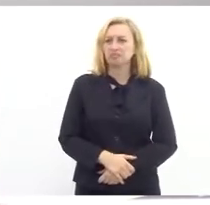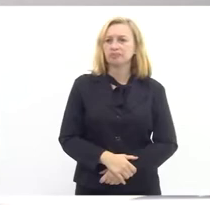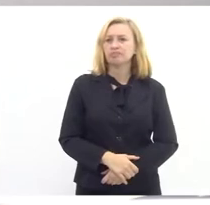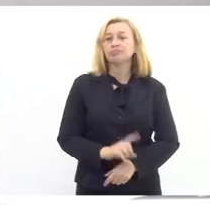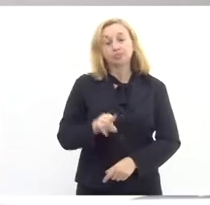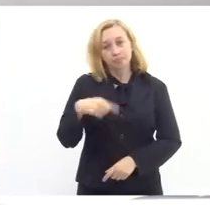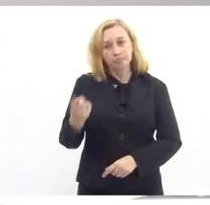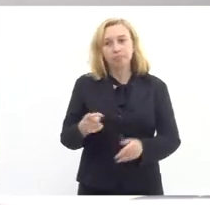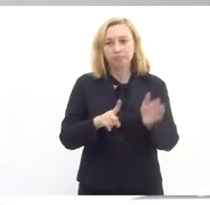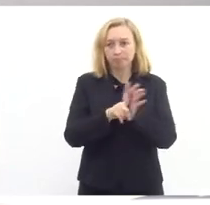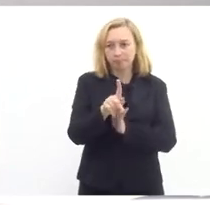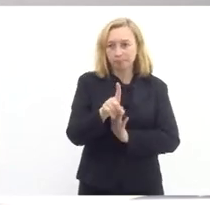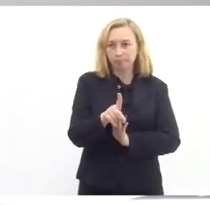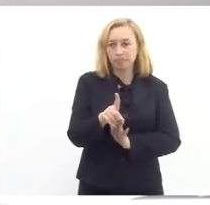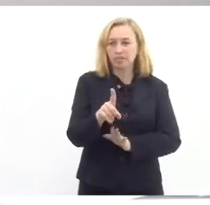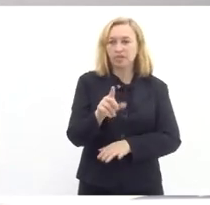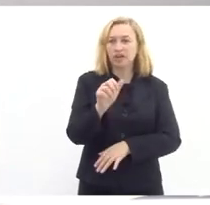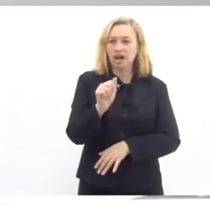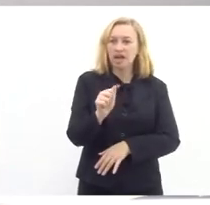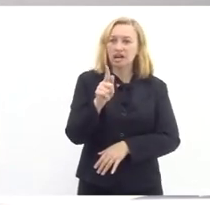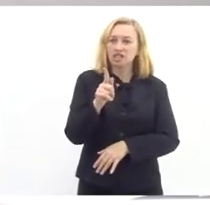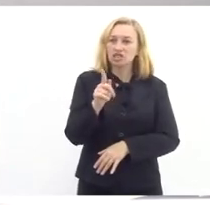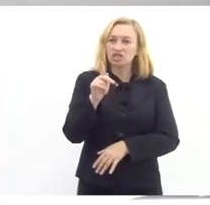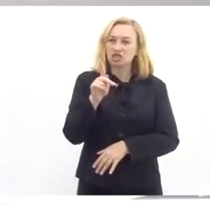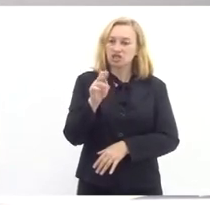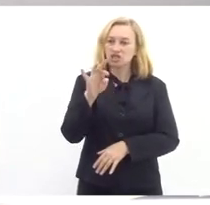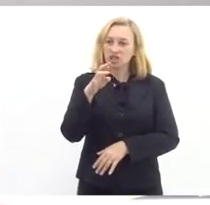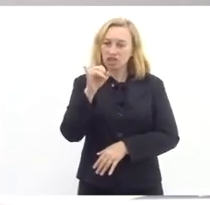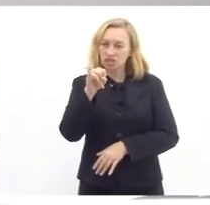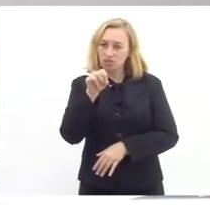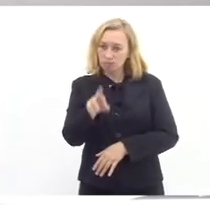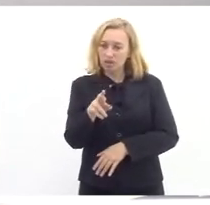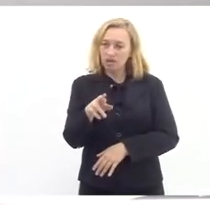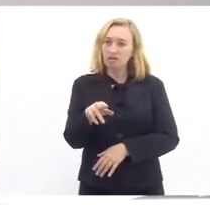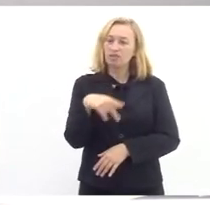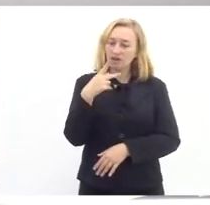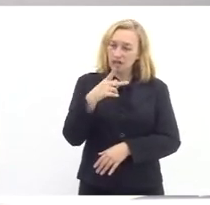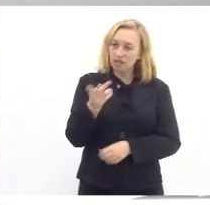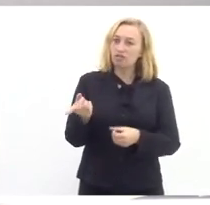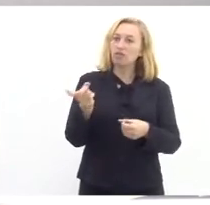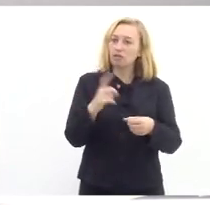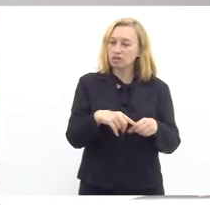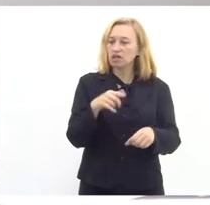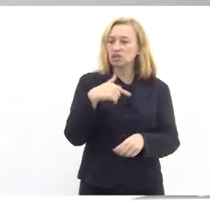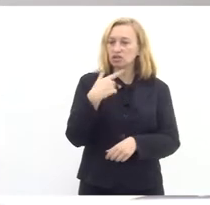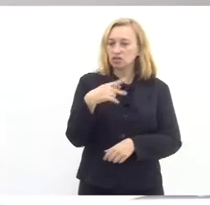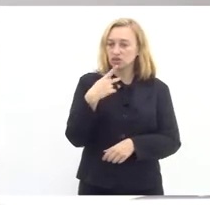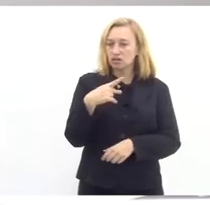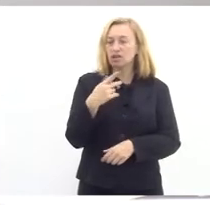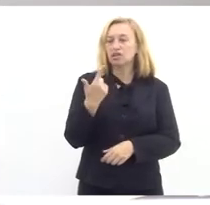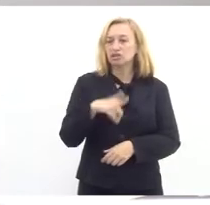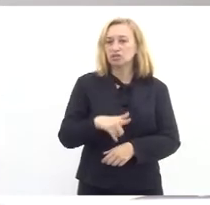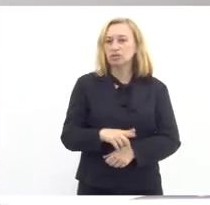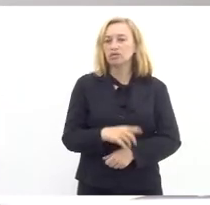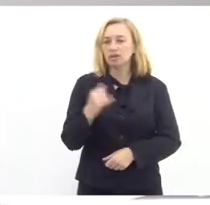A outra pergunta que eu faço agora é a GETRANSP, que eu já falei, vou voltar a formular, porque acho que é importante,